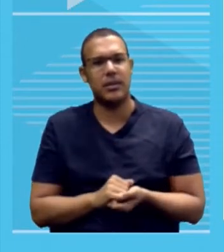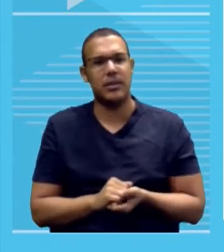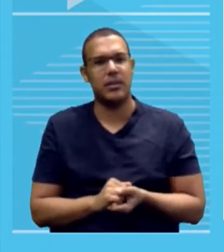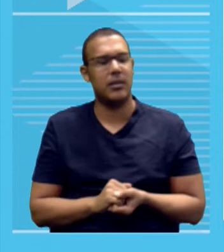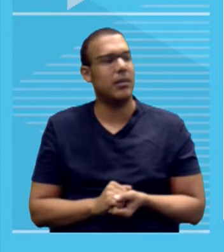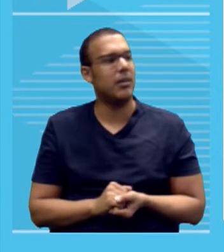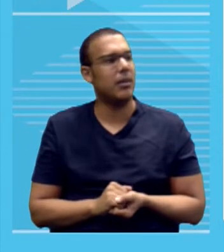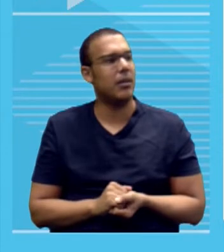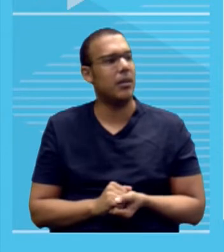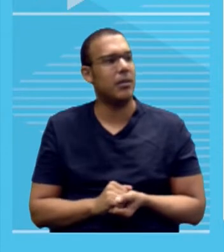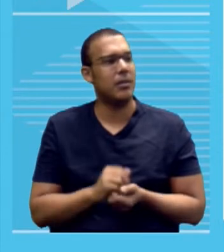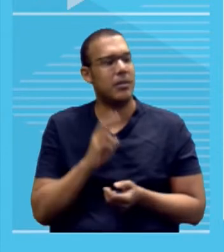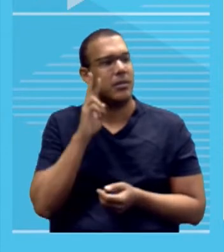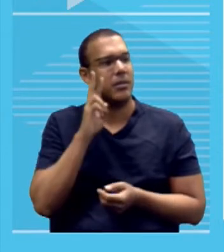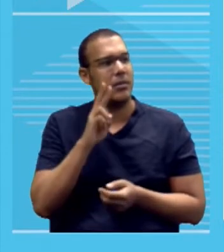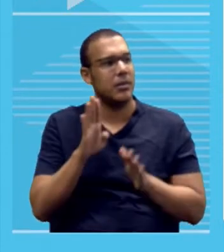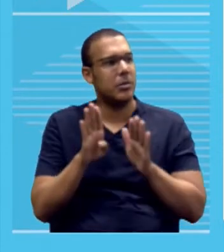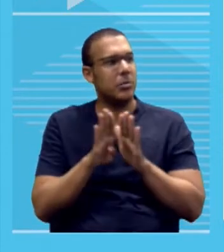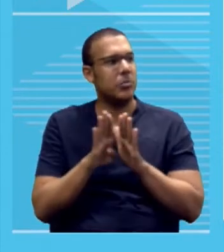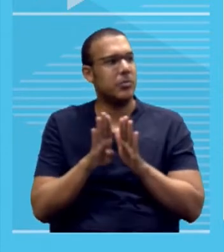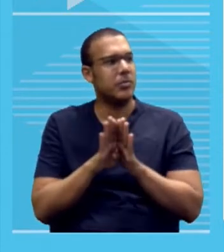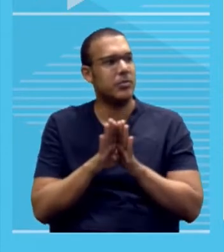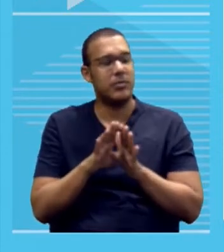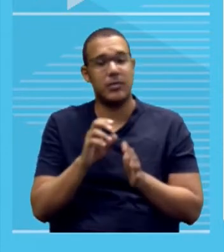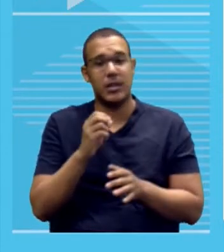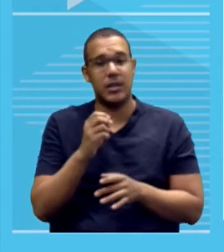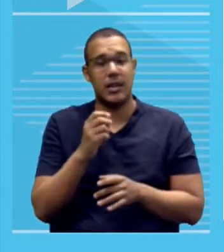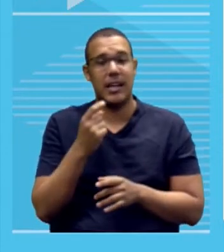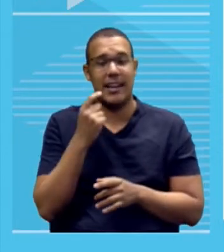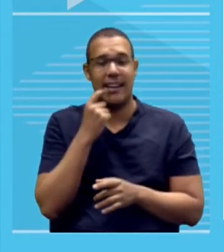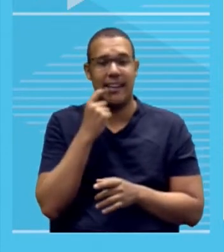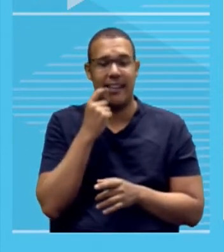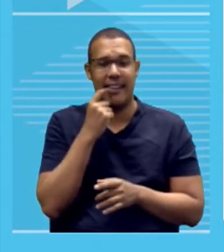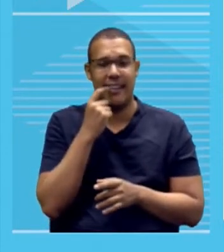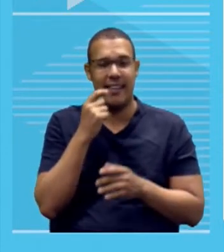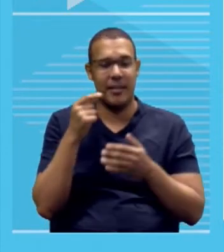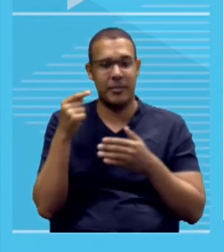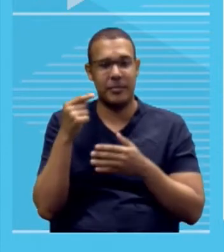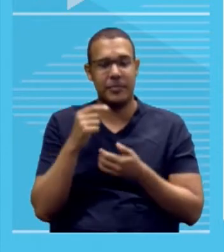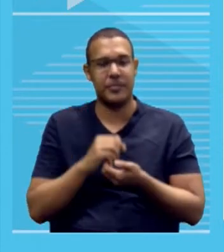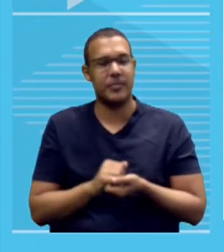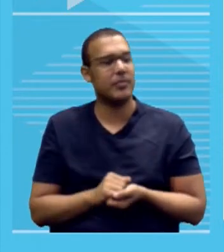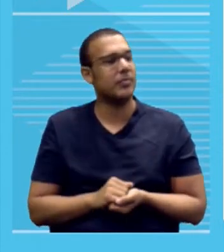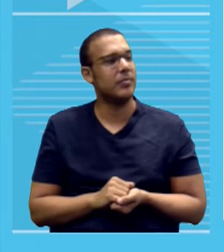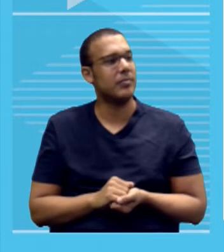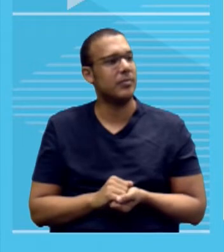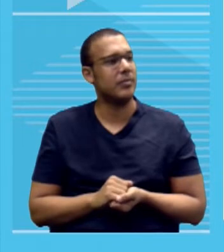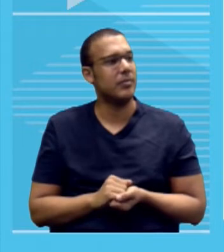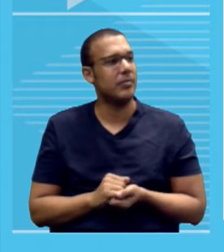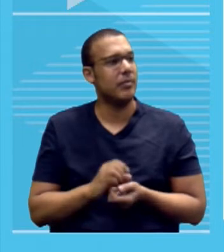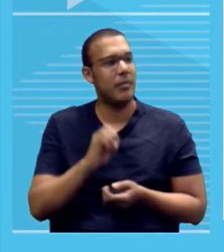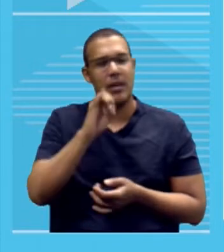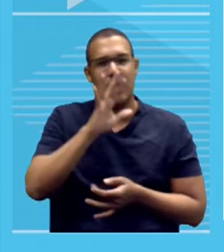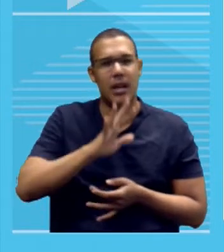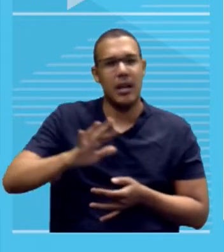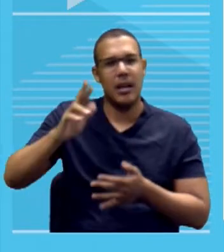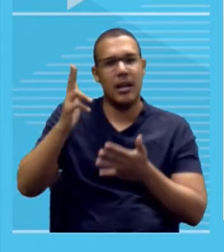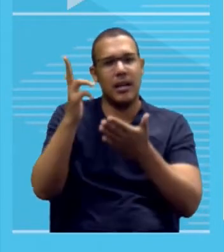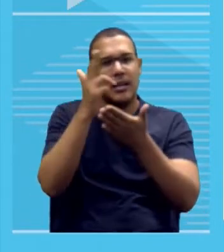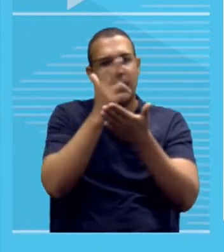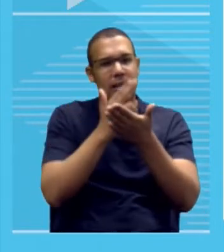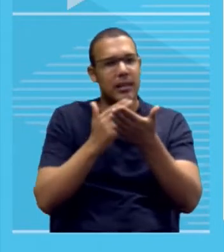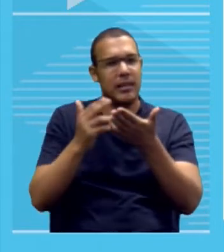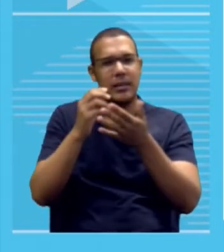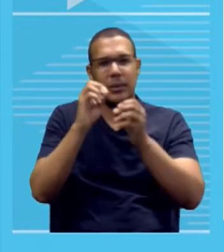pode visualizar mais Olha só o dente aqui sendo limpo você consegue perceber Olha só o design que foi feito cheio de